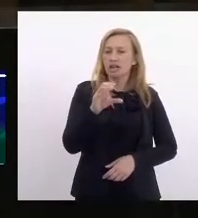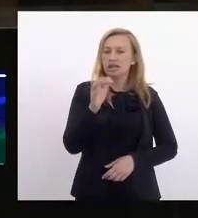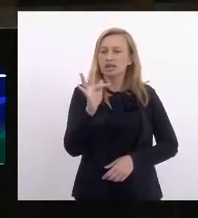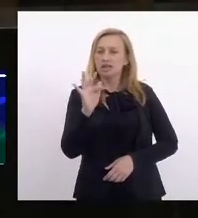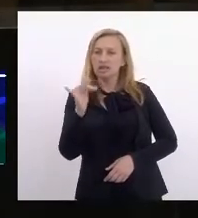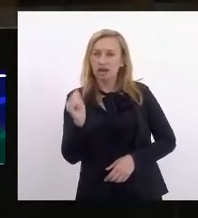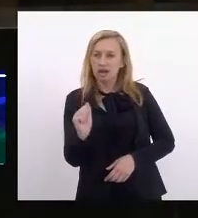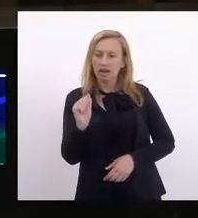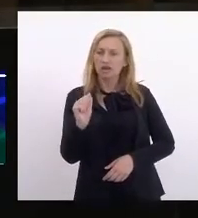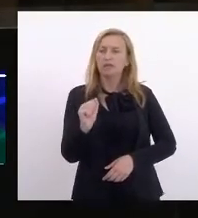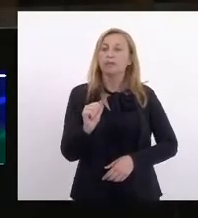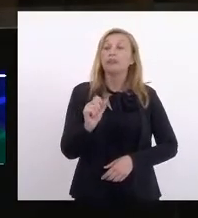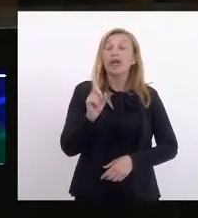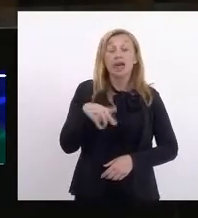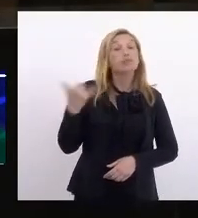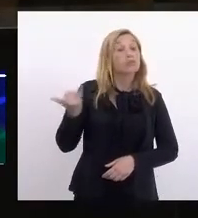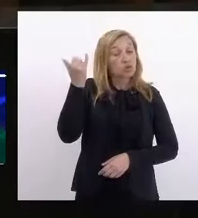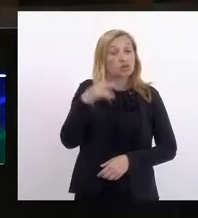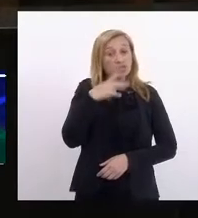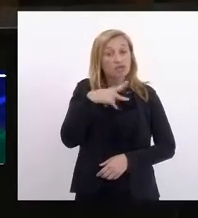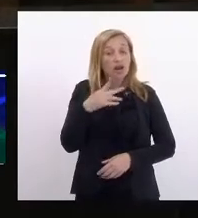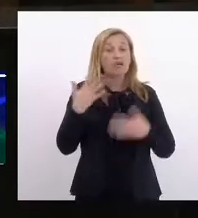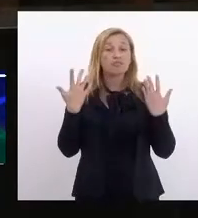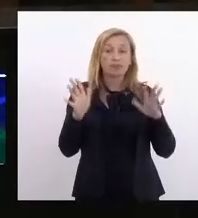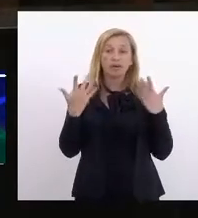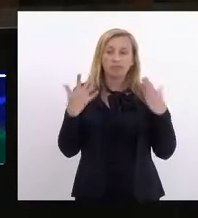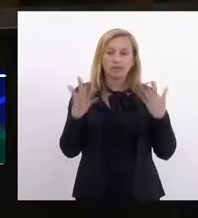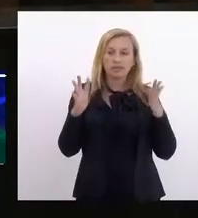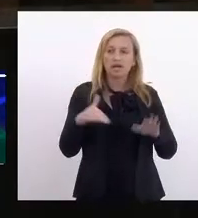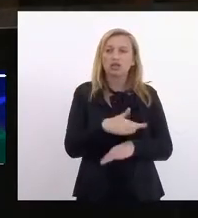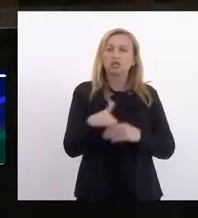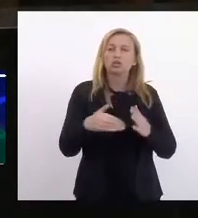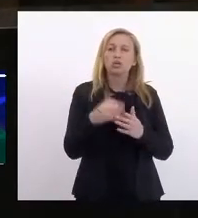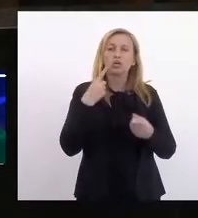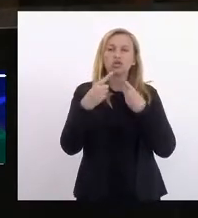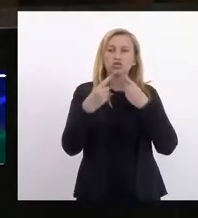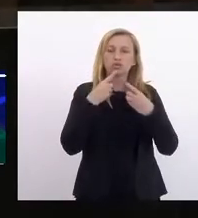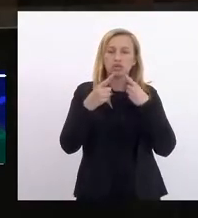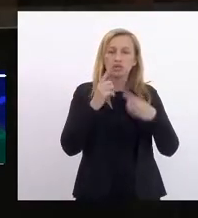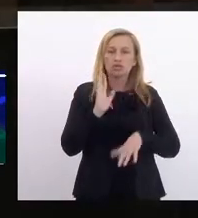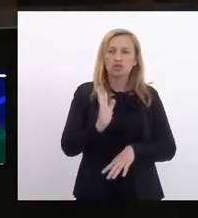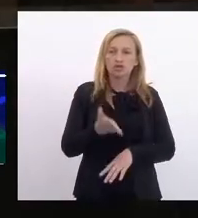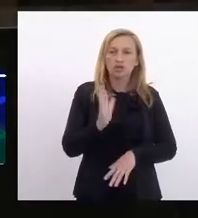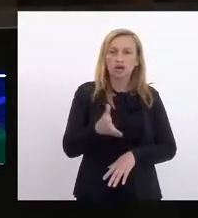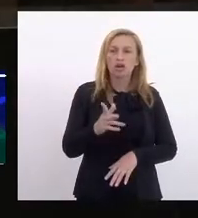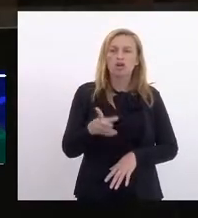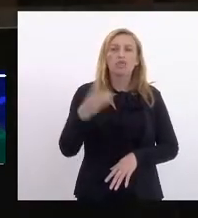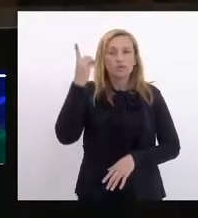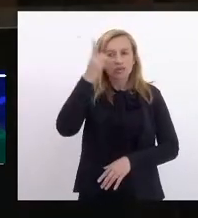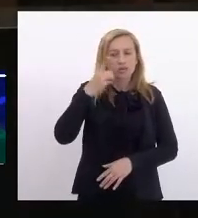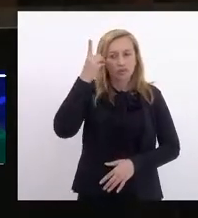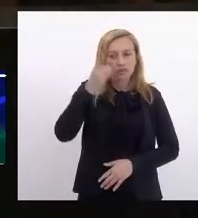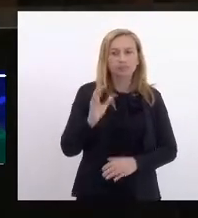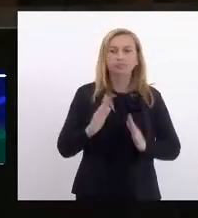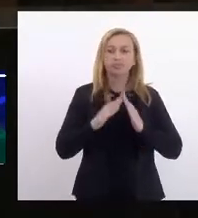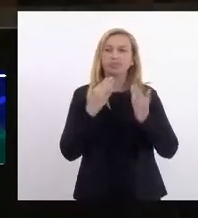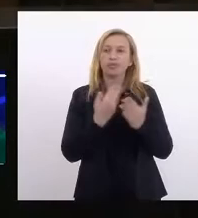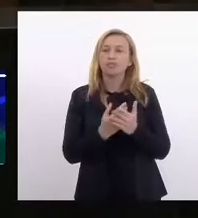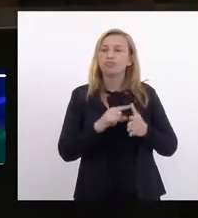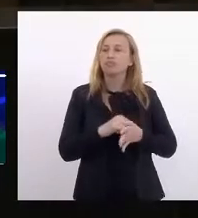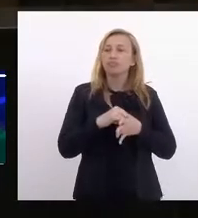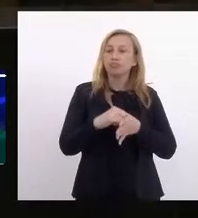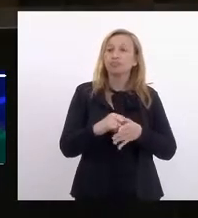super importante a gente dizer aqui e saudar todo o debate já feito pelos deputados no Colégio de